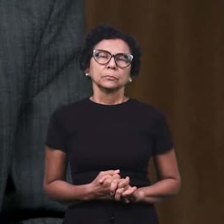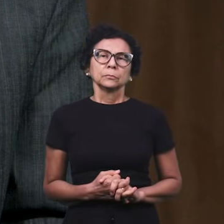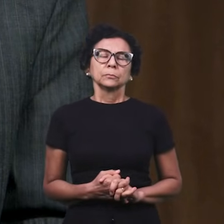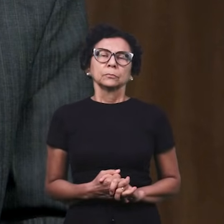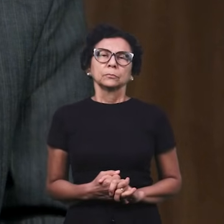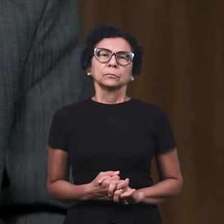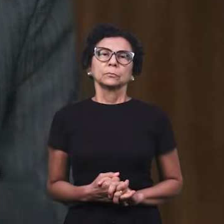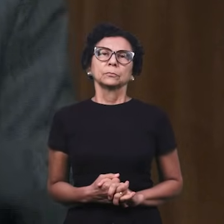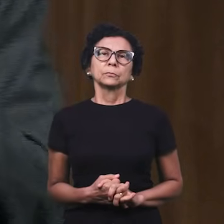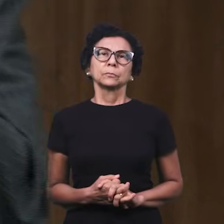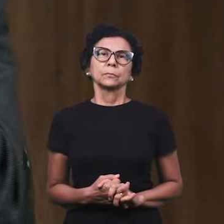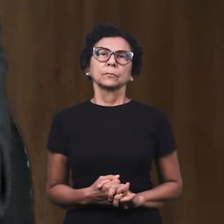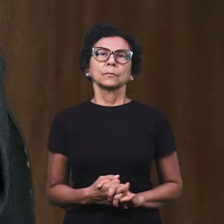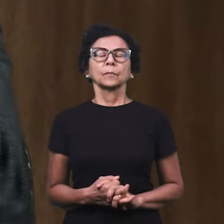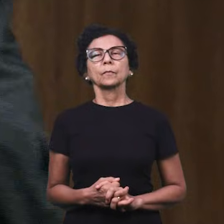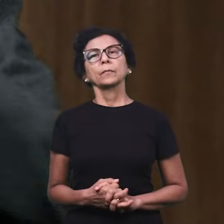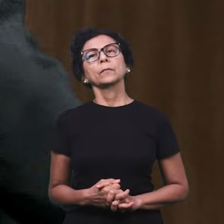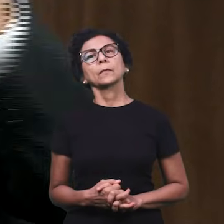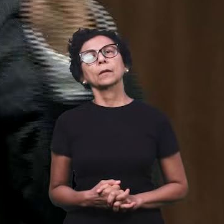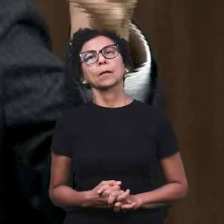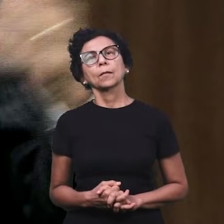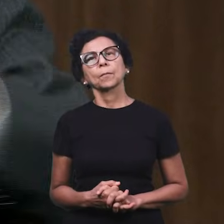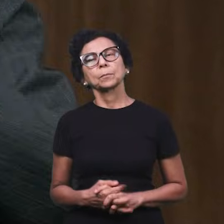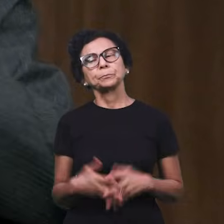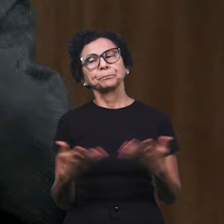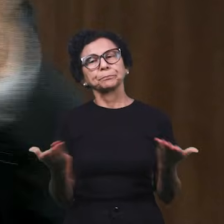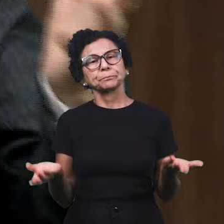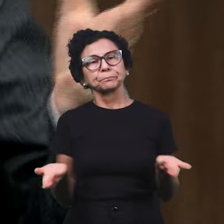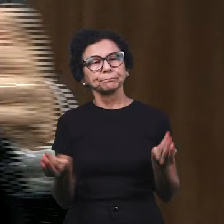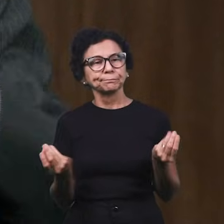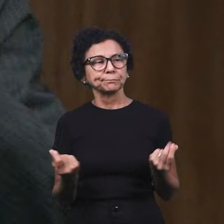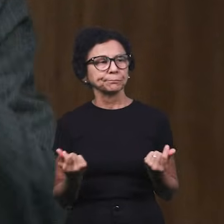podemos acrescentar que